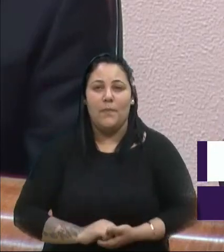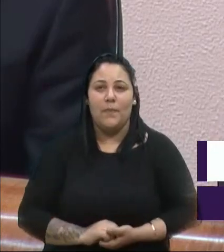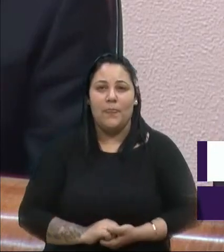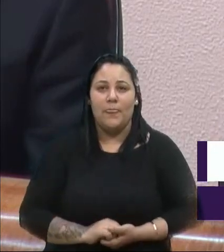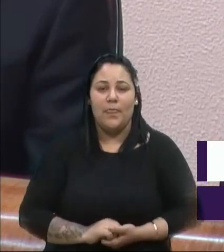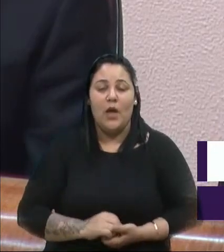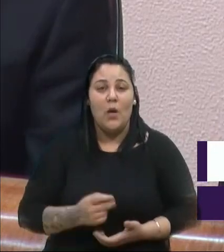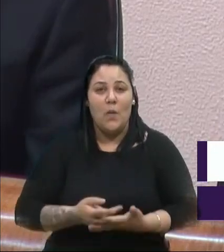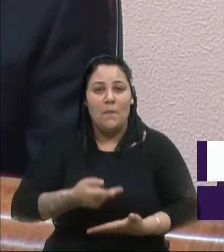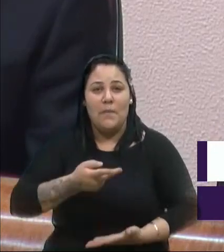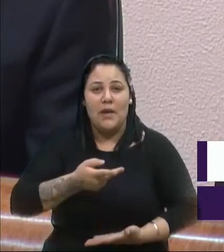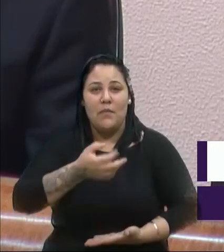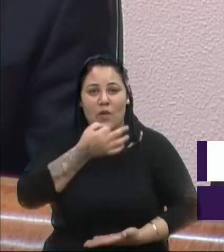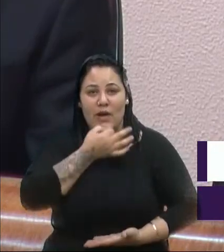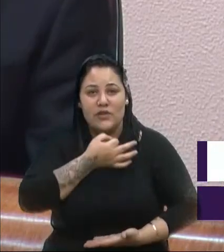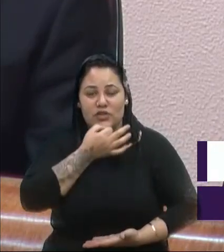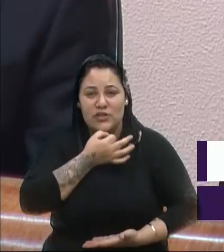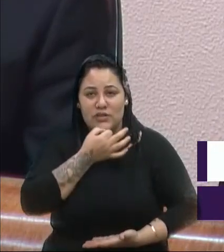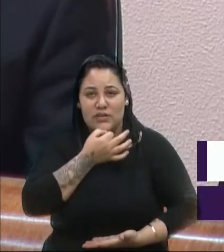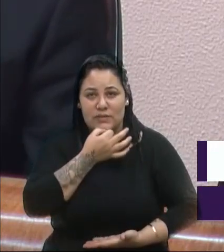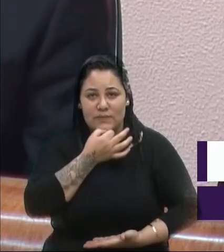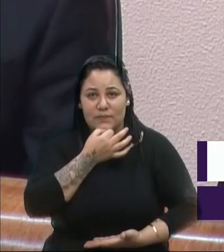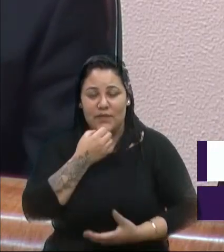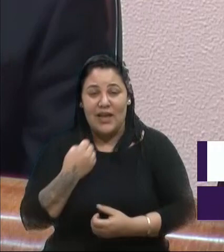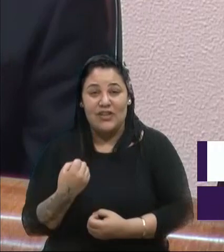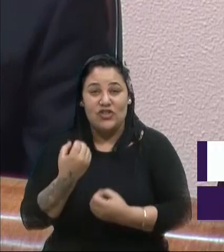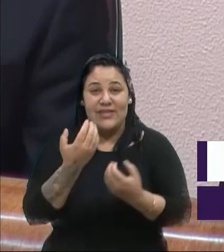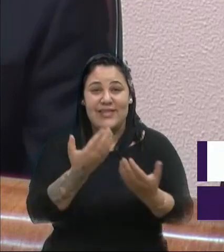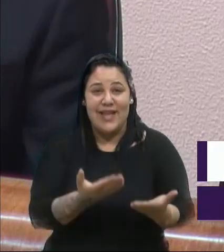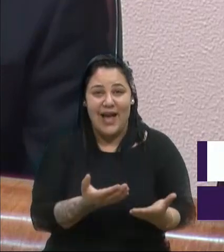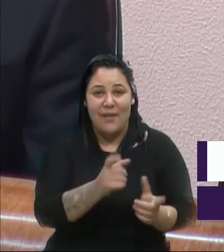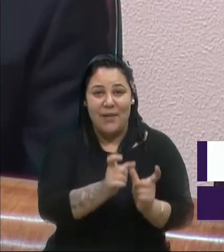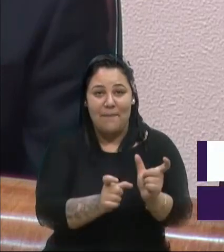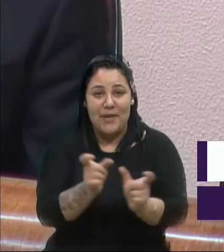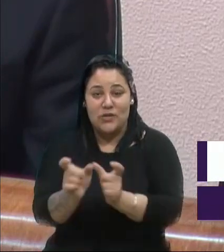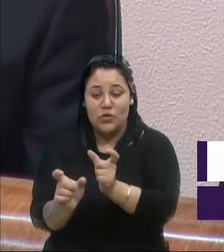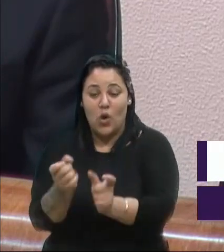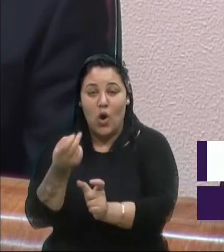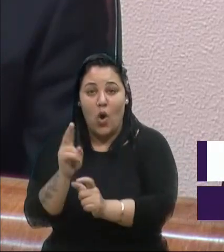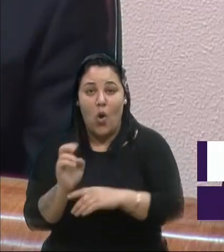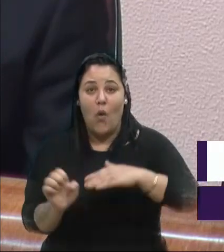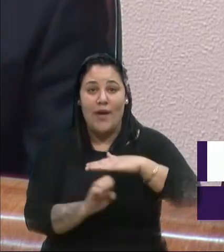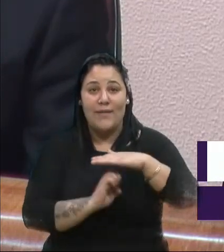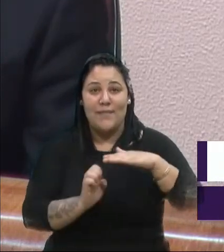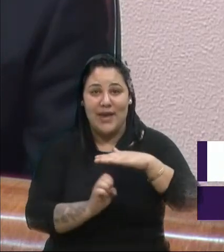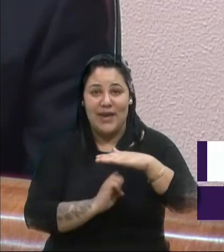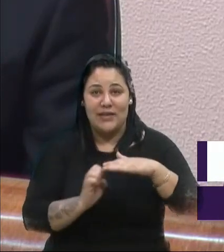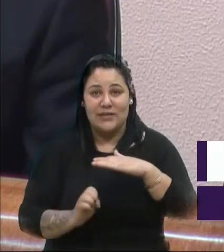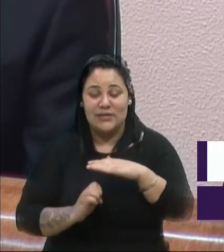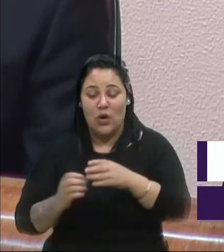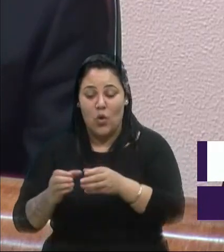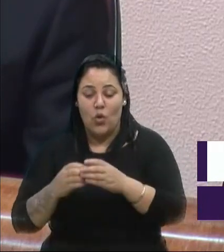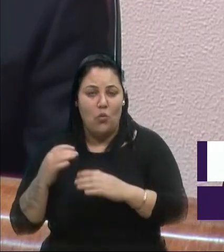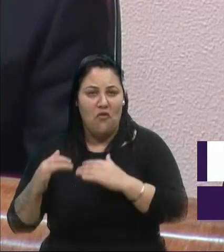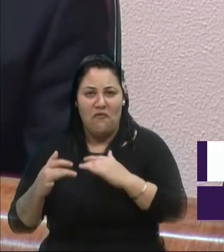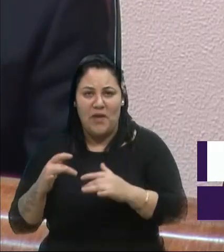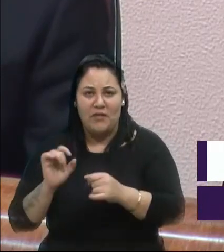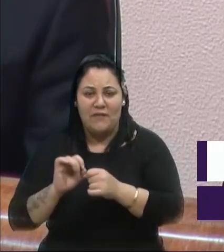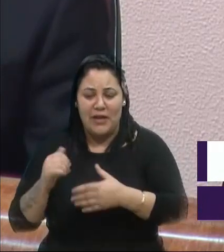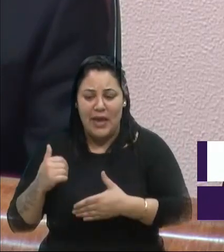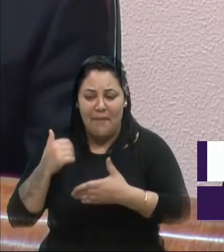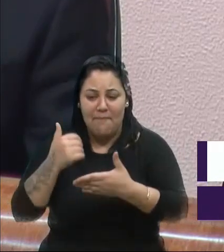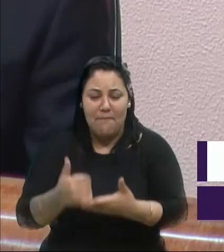O Prêmio Caxias do Sul é concedido a pessoas, entidades ou movimentos que se destacam em serviços